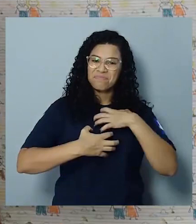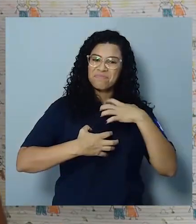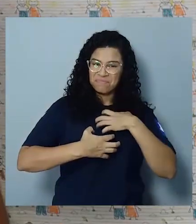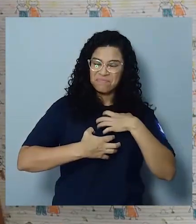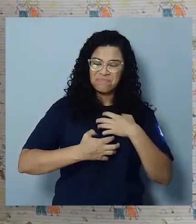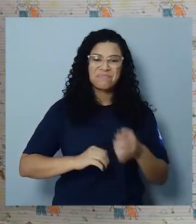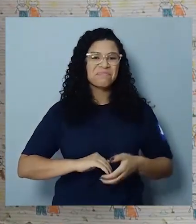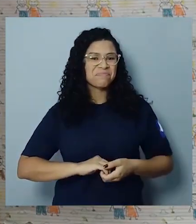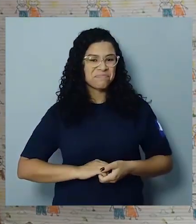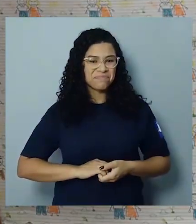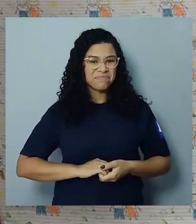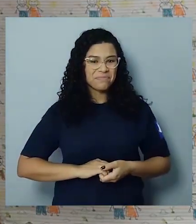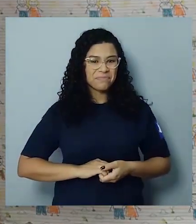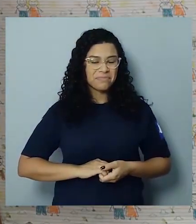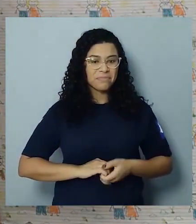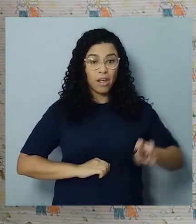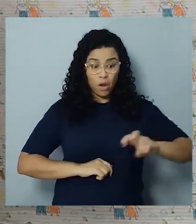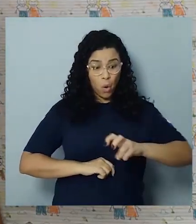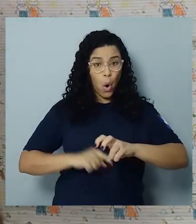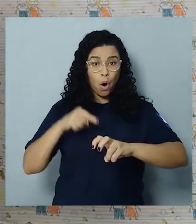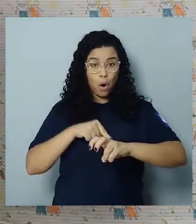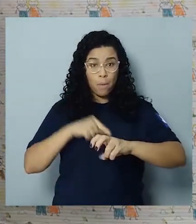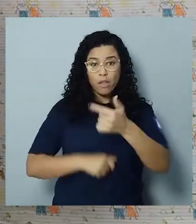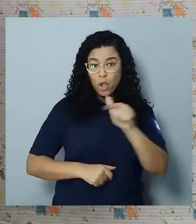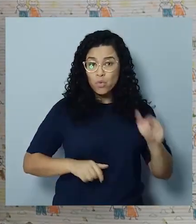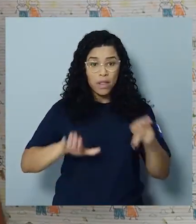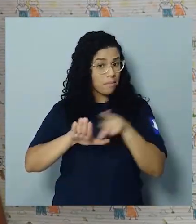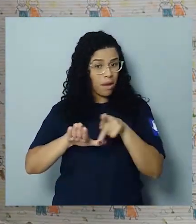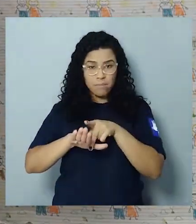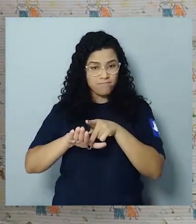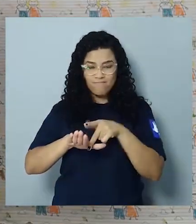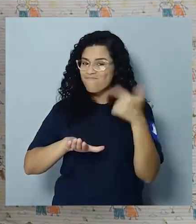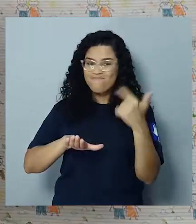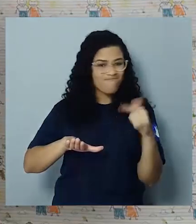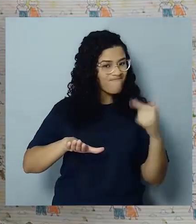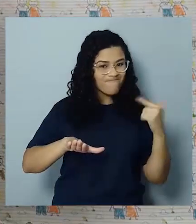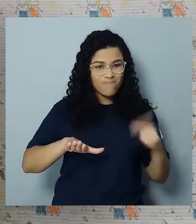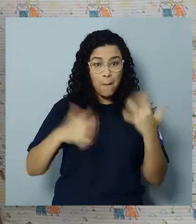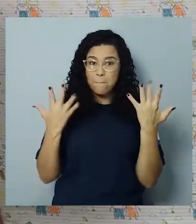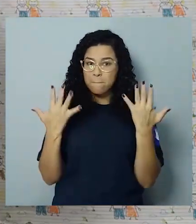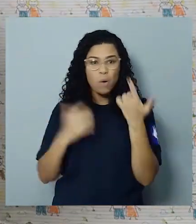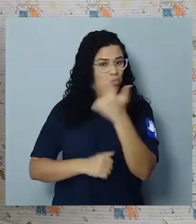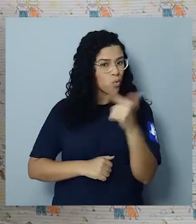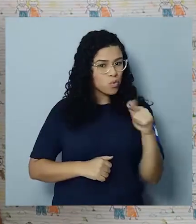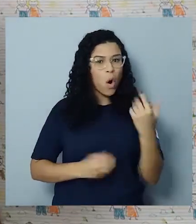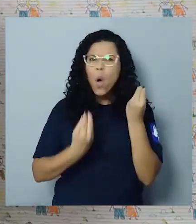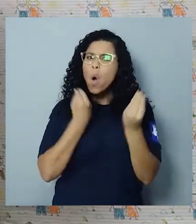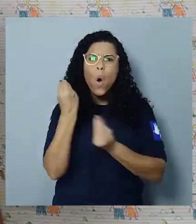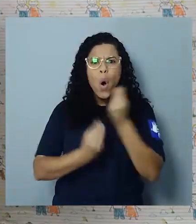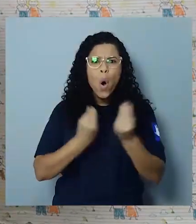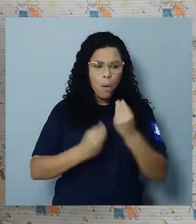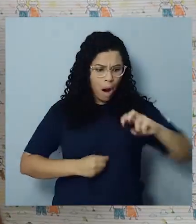ela perto bar também nos respeita a cobra não tem pé a cobra não tem bunda